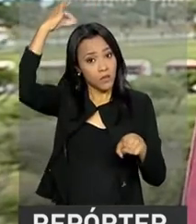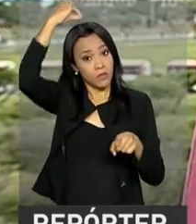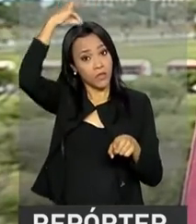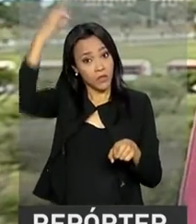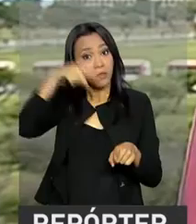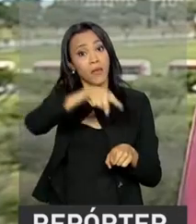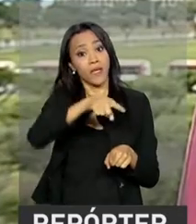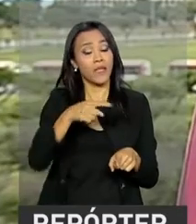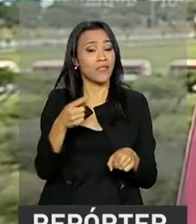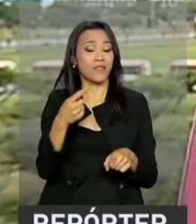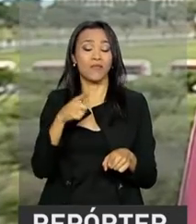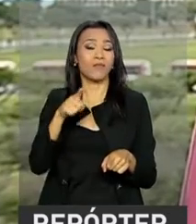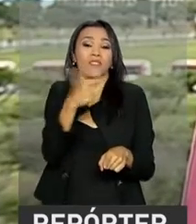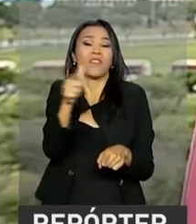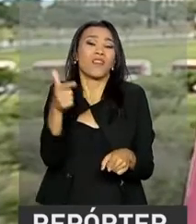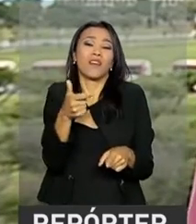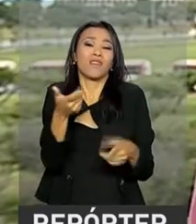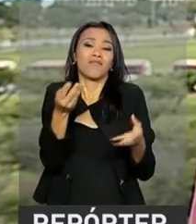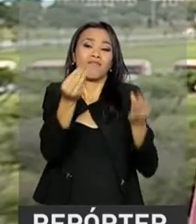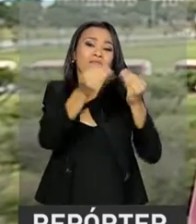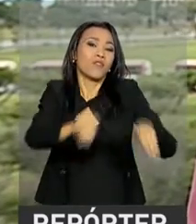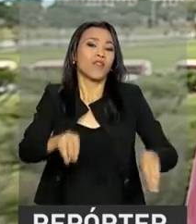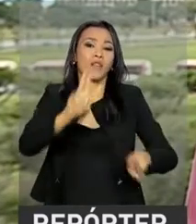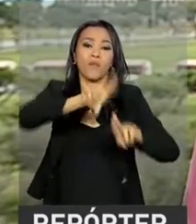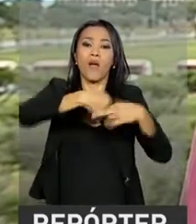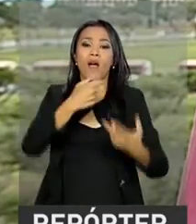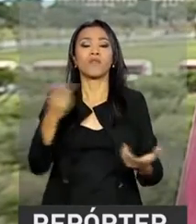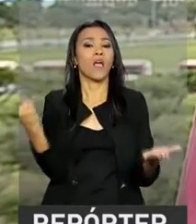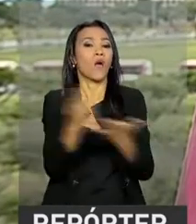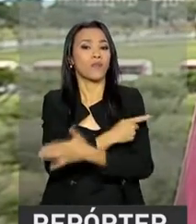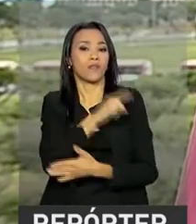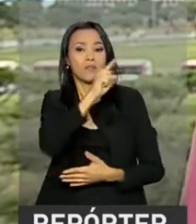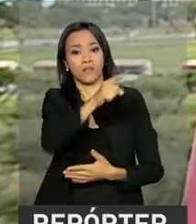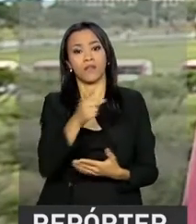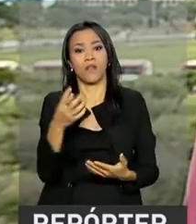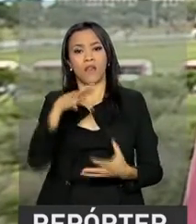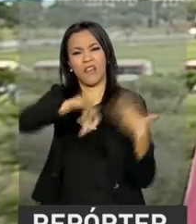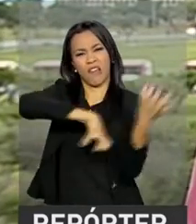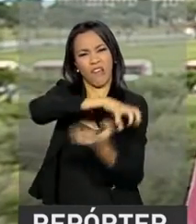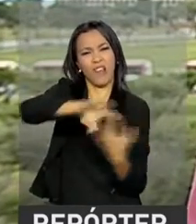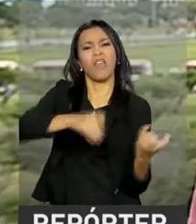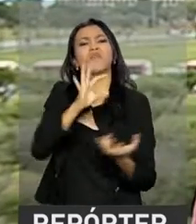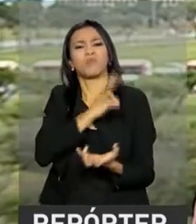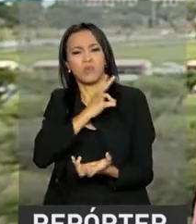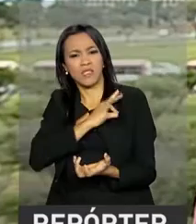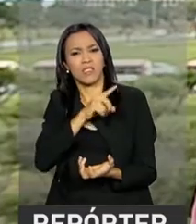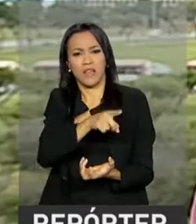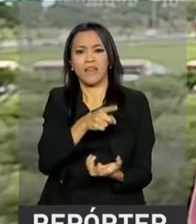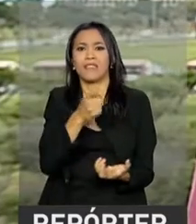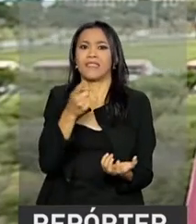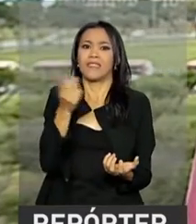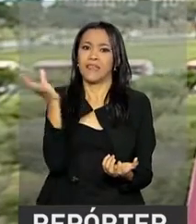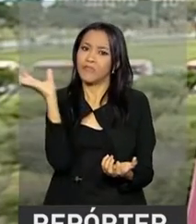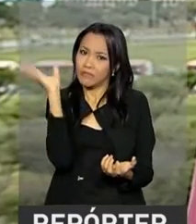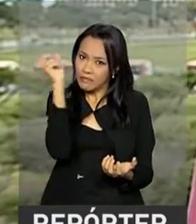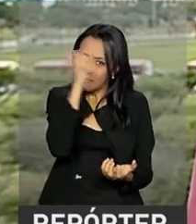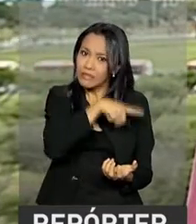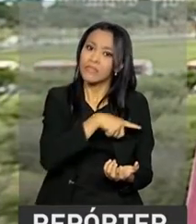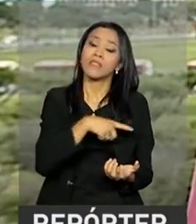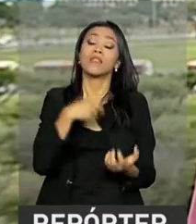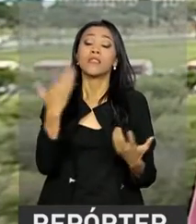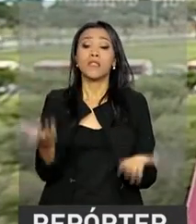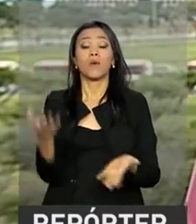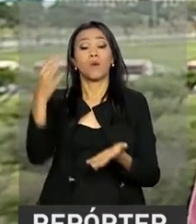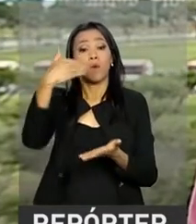para que eles não sejam prejudicados em razão da situação da segurança pública no estado a lista de documentos a serem